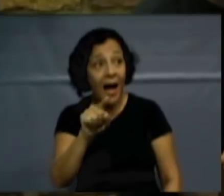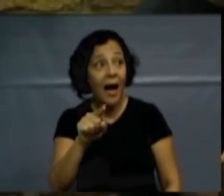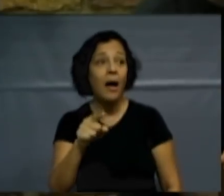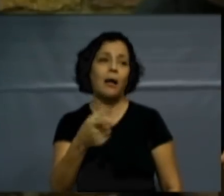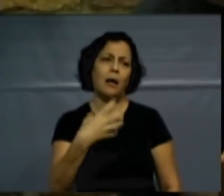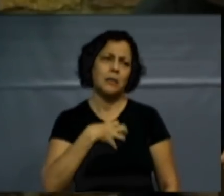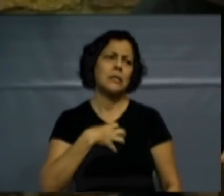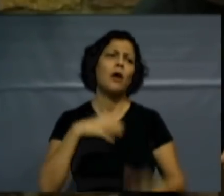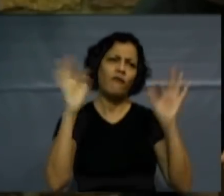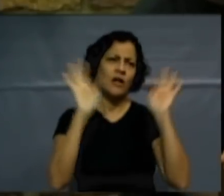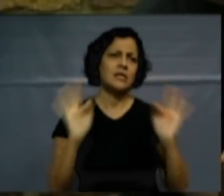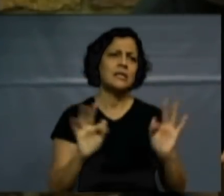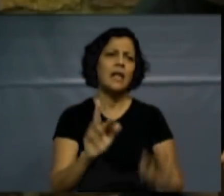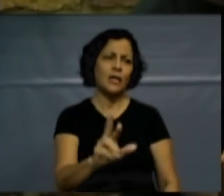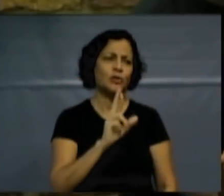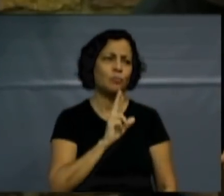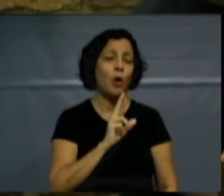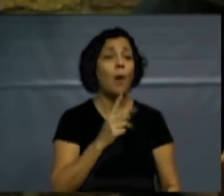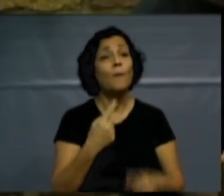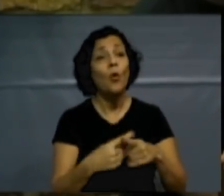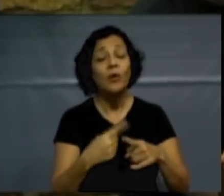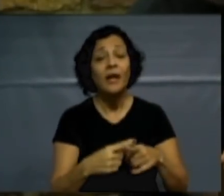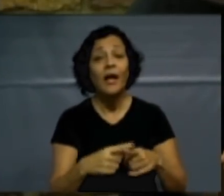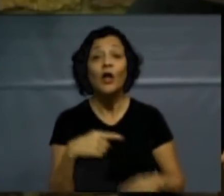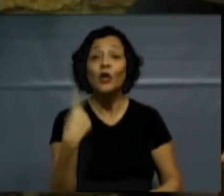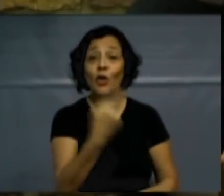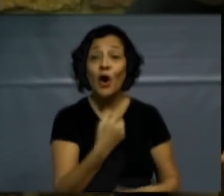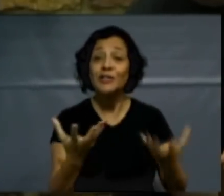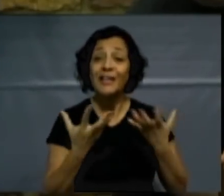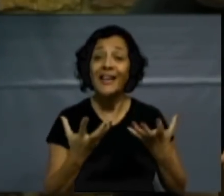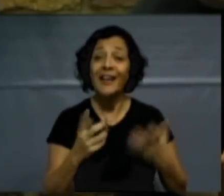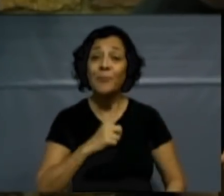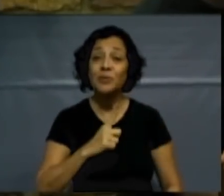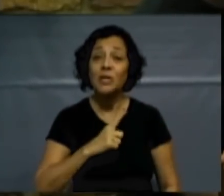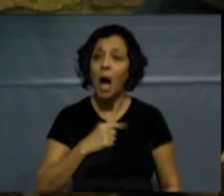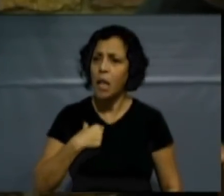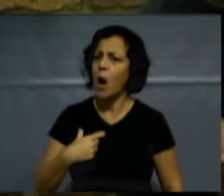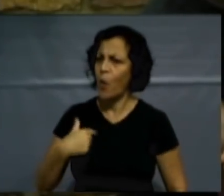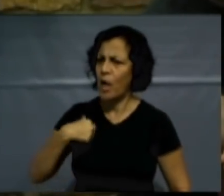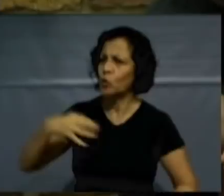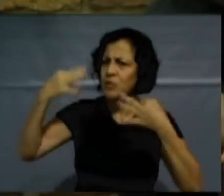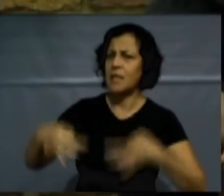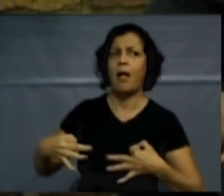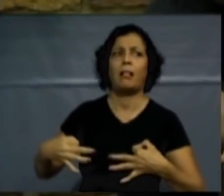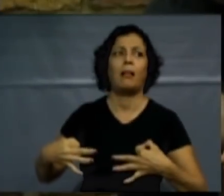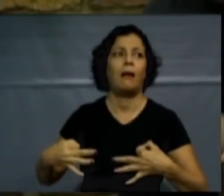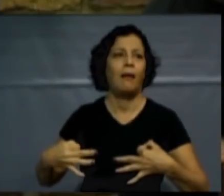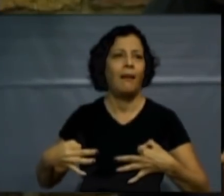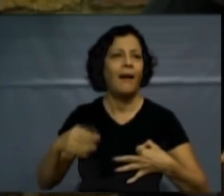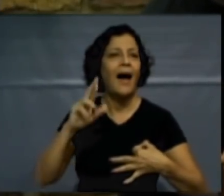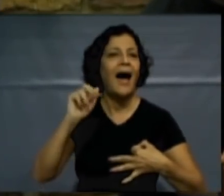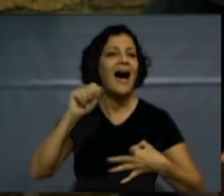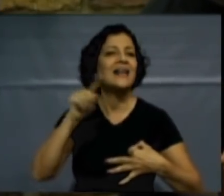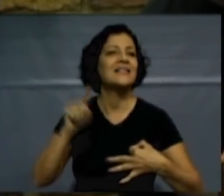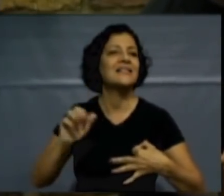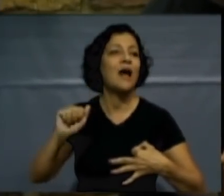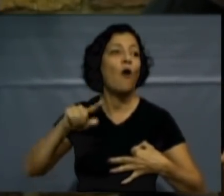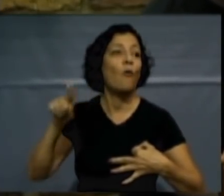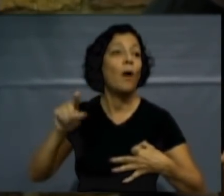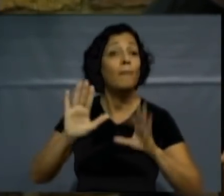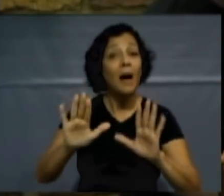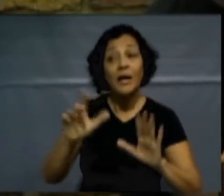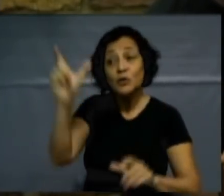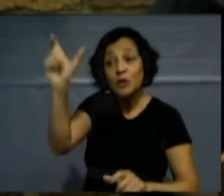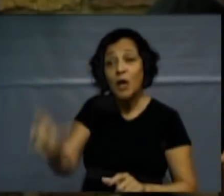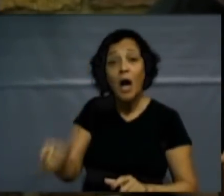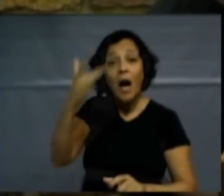Felicidade. Porque muitas das vezes a gente quer ter a razão de tudo. E às vezes a gente tem mesmo a razão. Mas o outro talvez ainda não